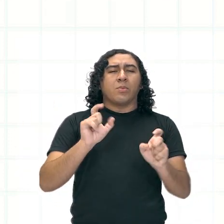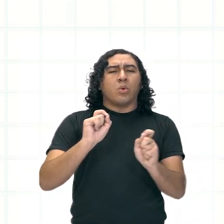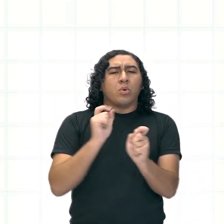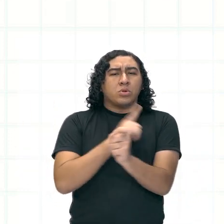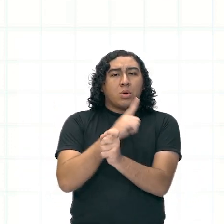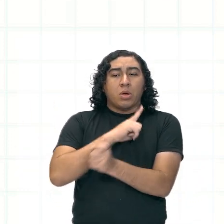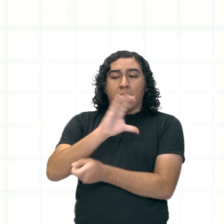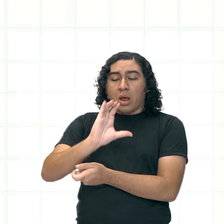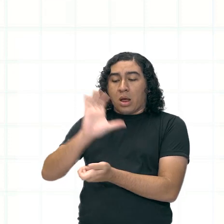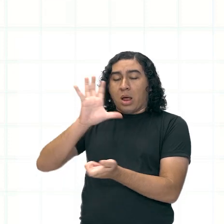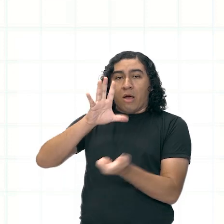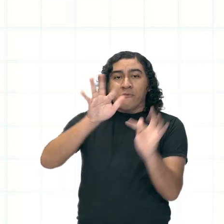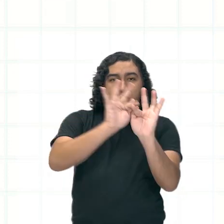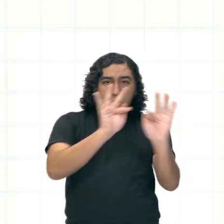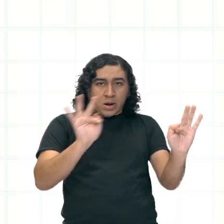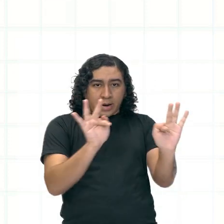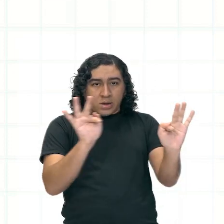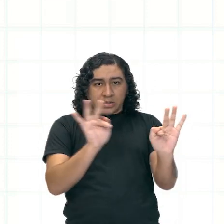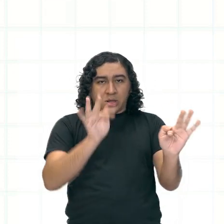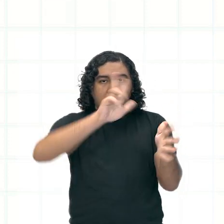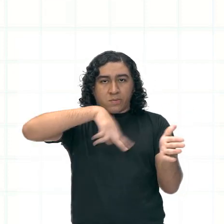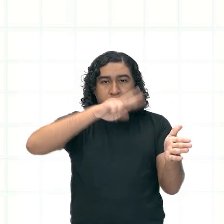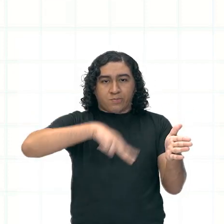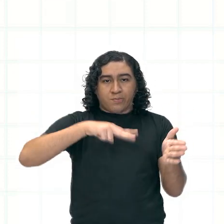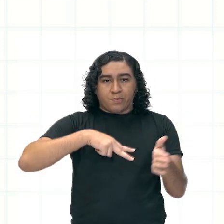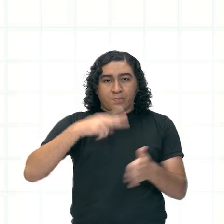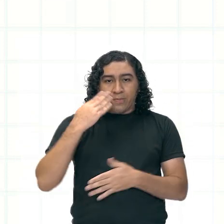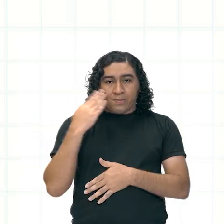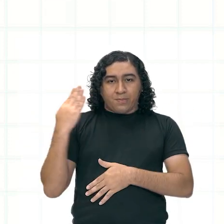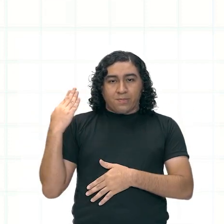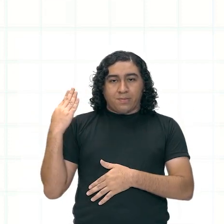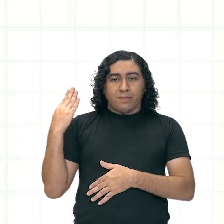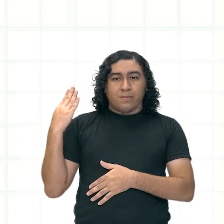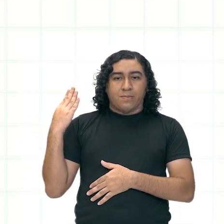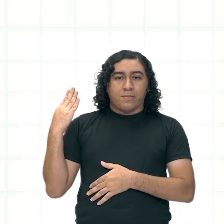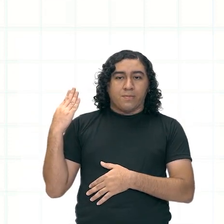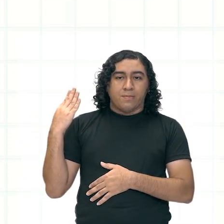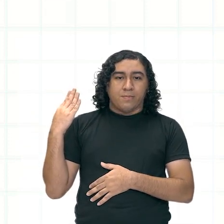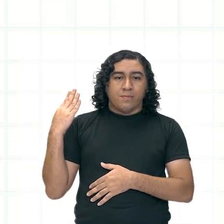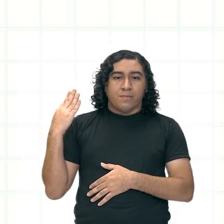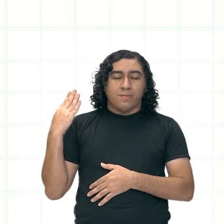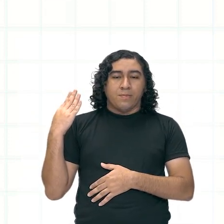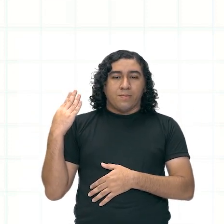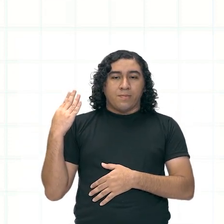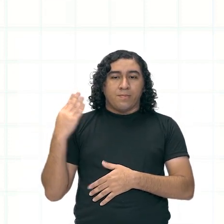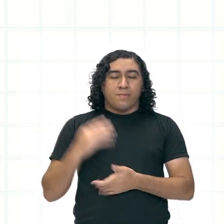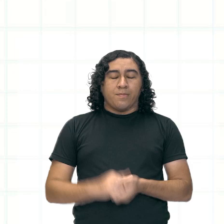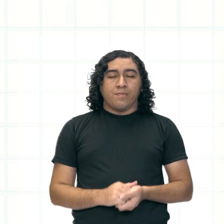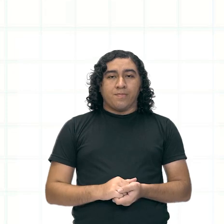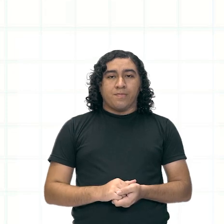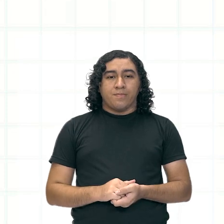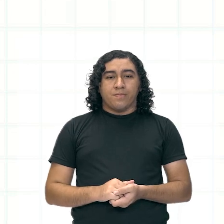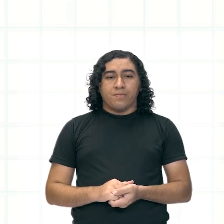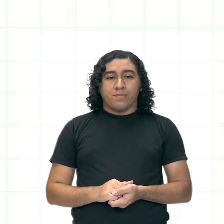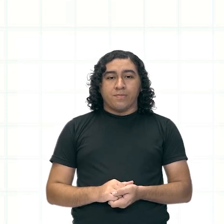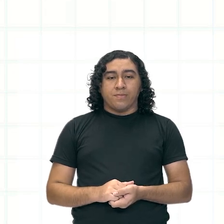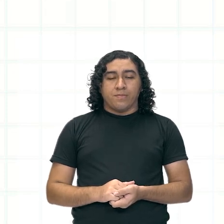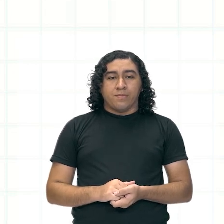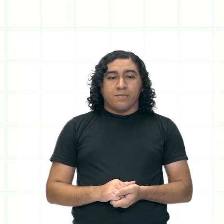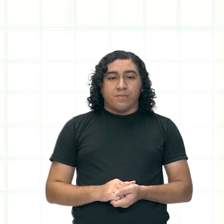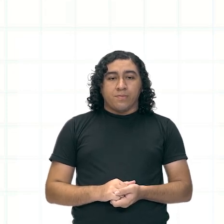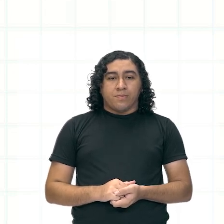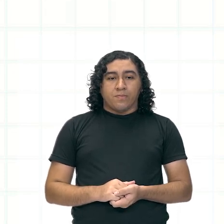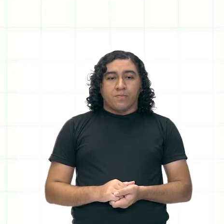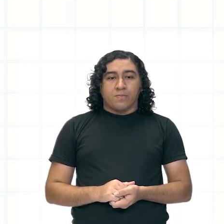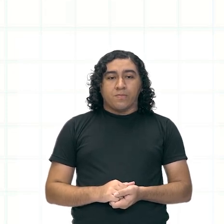Nações Unidas sobre Mudanças Climáticas de 2023 começou nesta quinta-feira em Dubai, nos Emirados Árabes